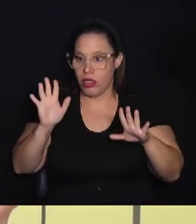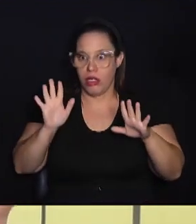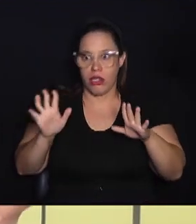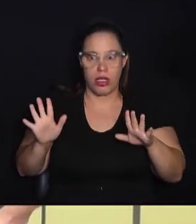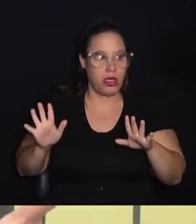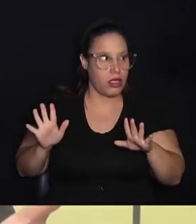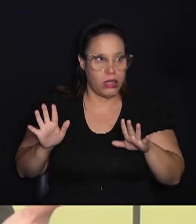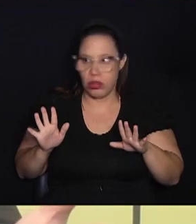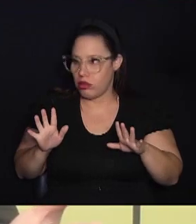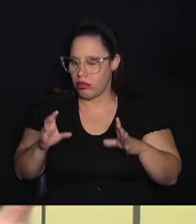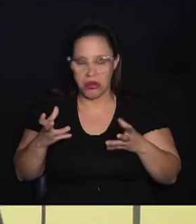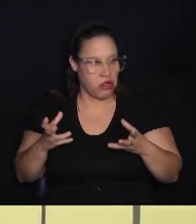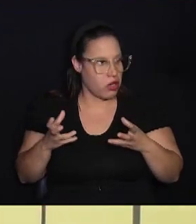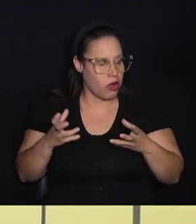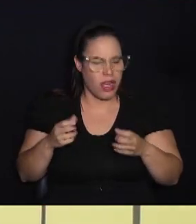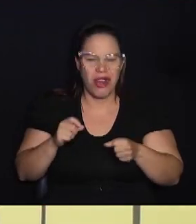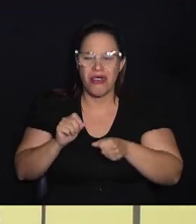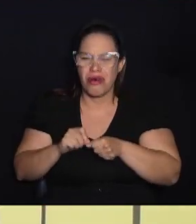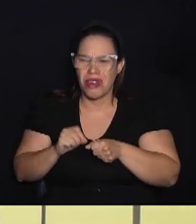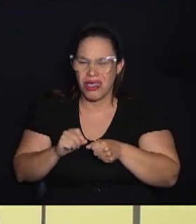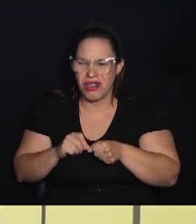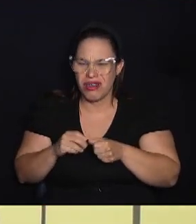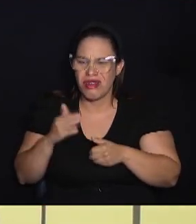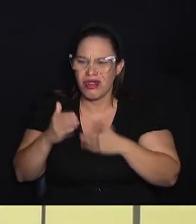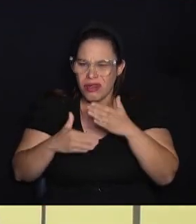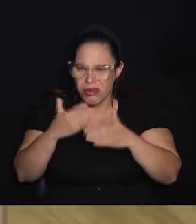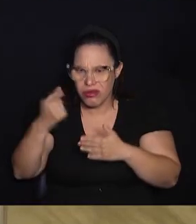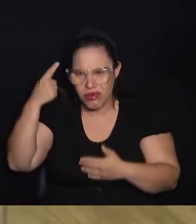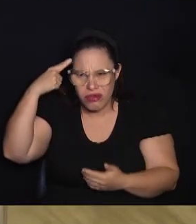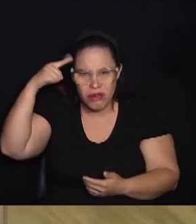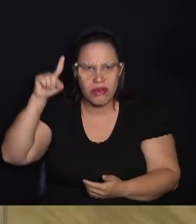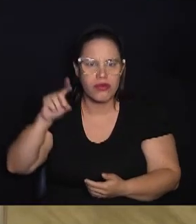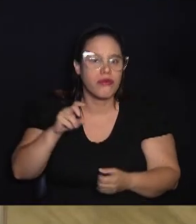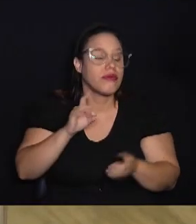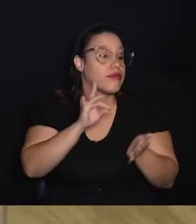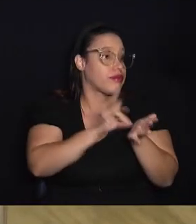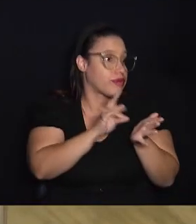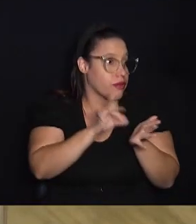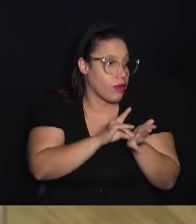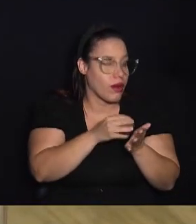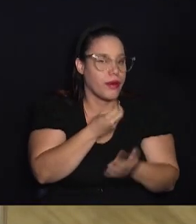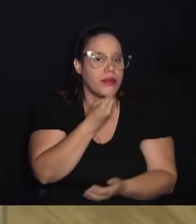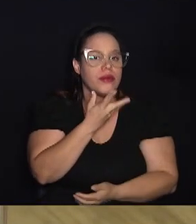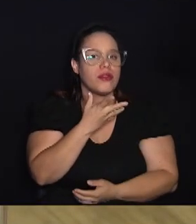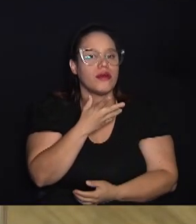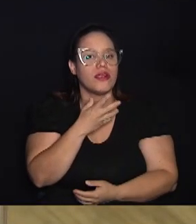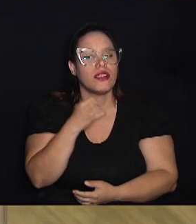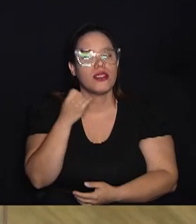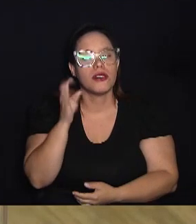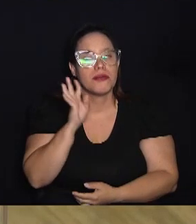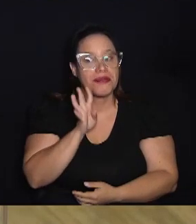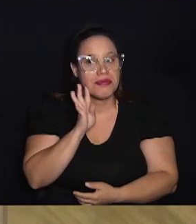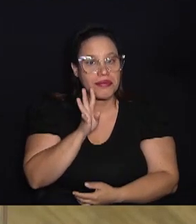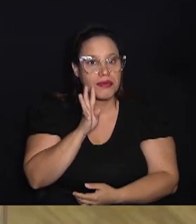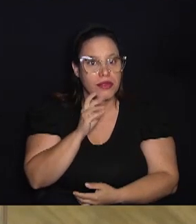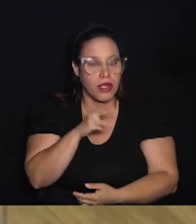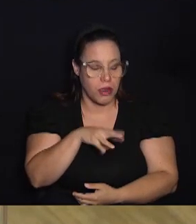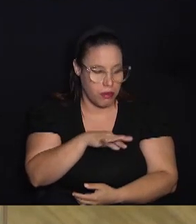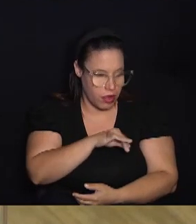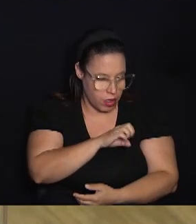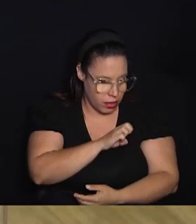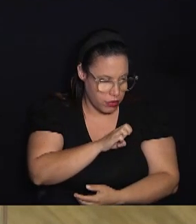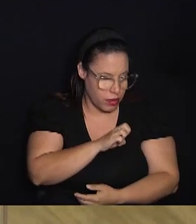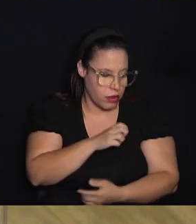gente realmente quer cultivar na gente n cada dia mais né Cada dia mais verdade verdade e Que bom acho interessante quando Marie ele fala sobre